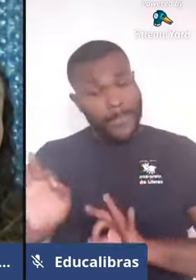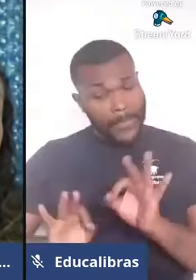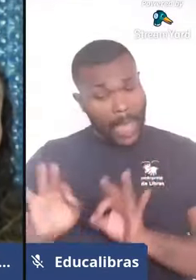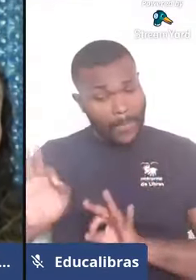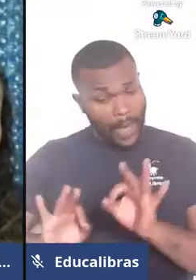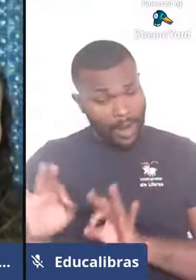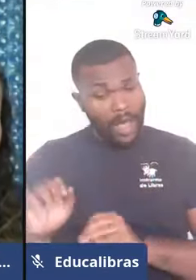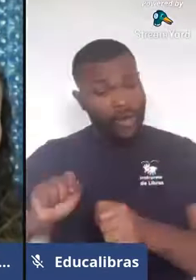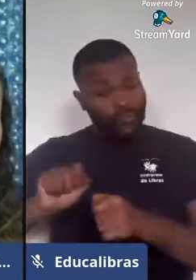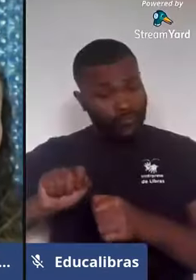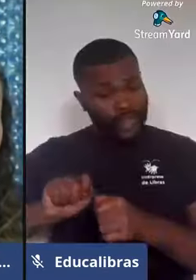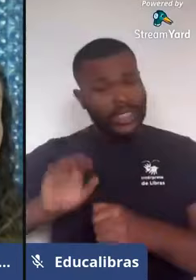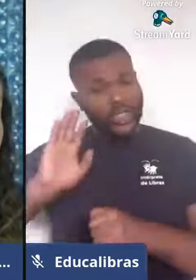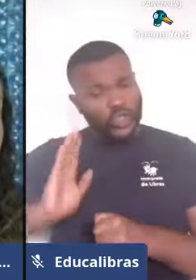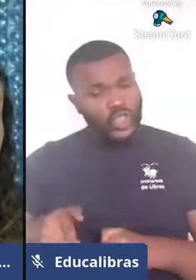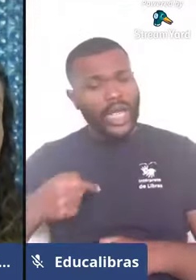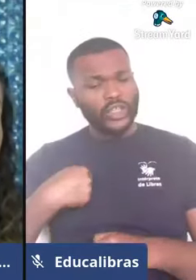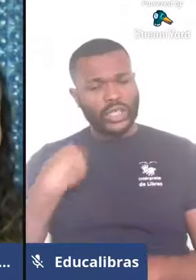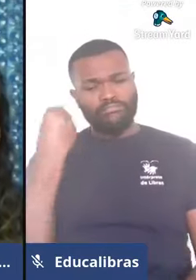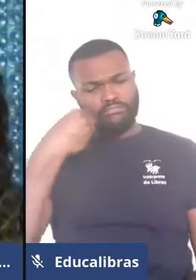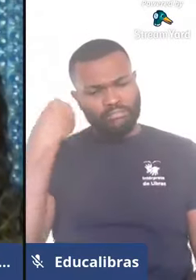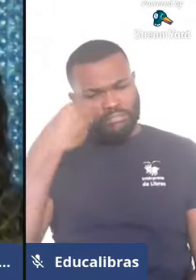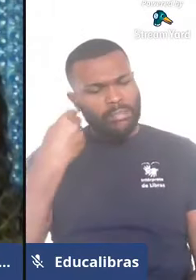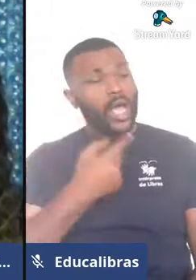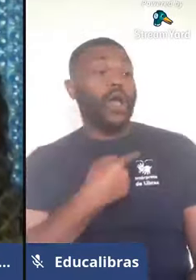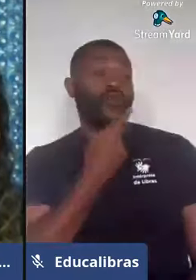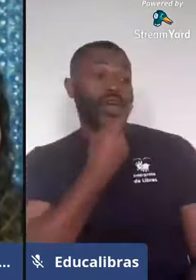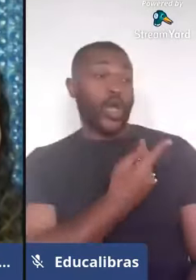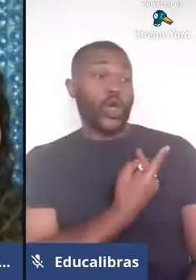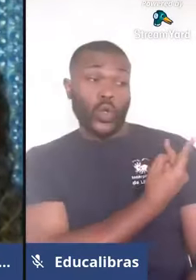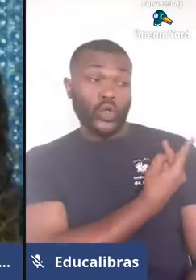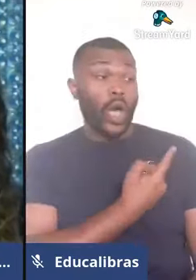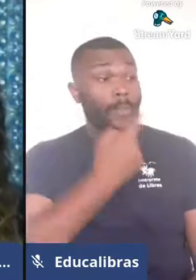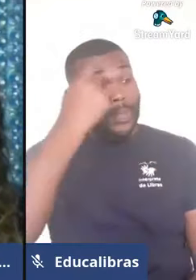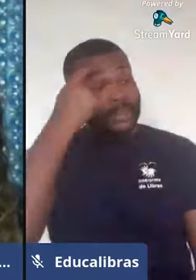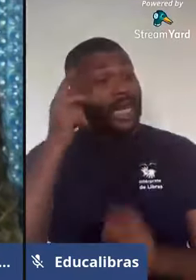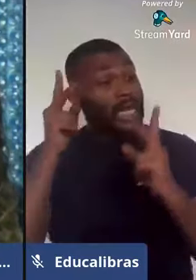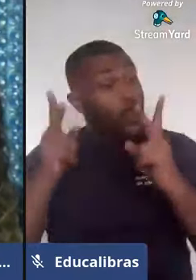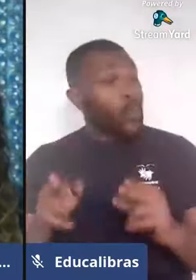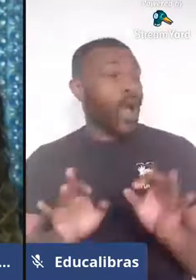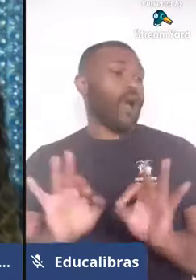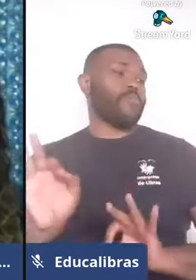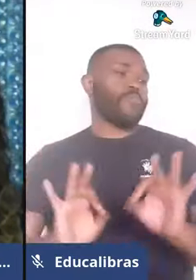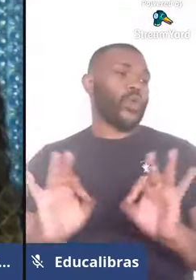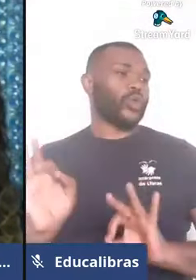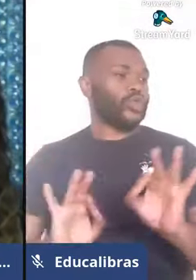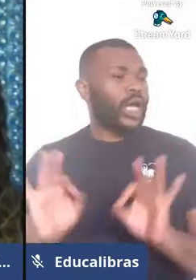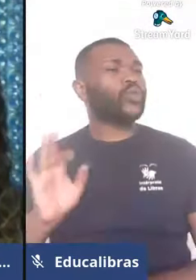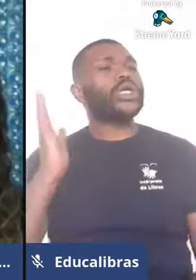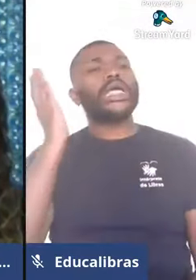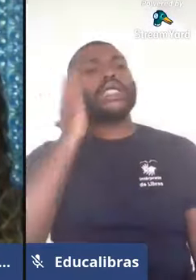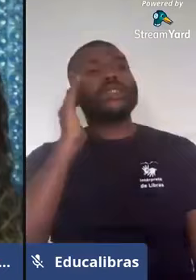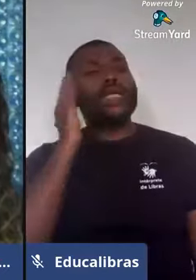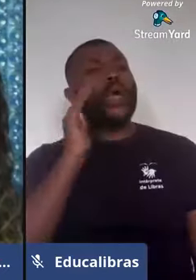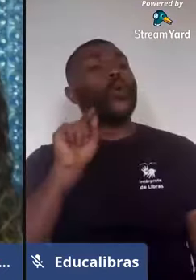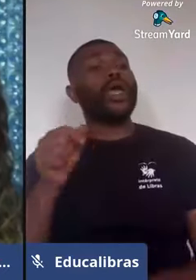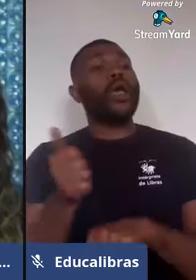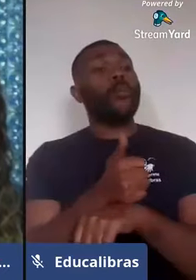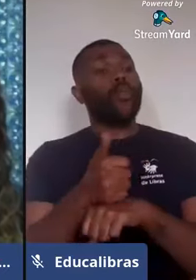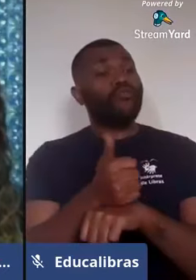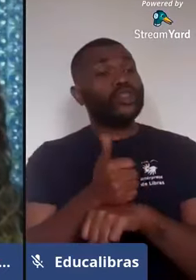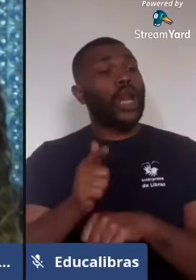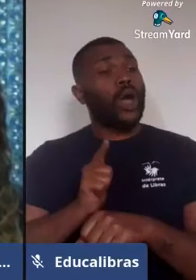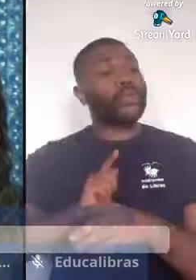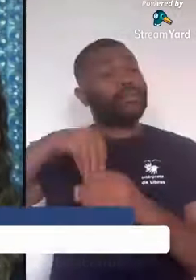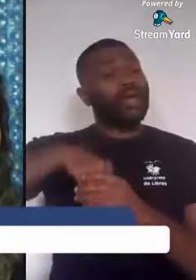Eu já tinha bastante essa experiência. Falei para ele, não, a gente tem que pensar como se fosse um projeto, né? Você entender que profissionais precisam existir nesse